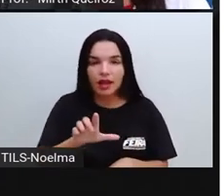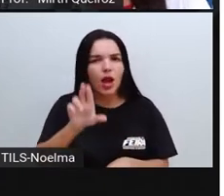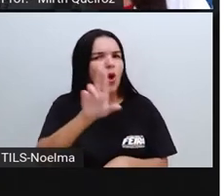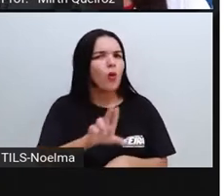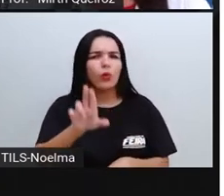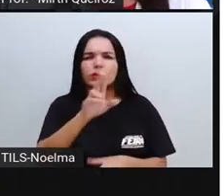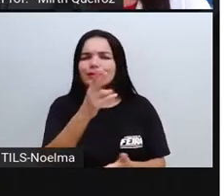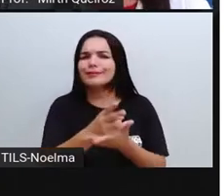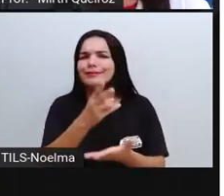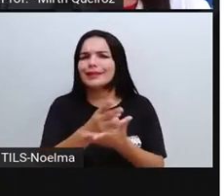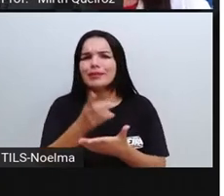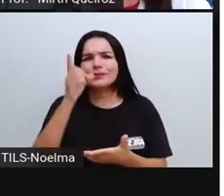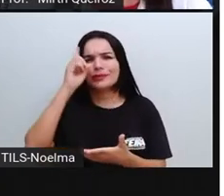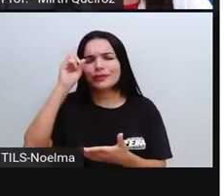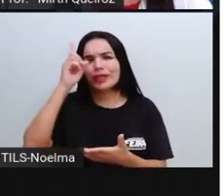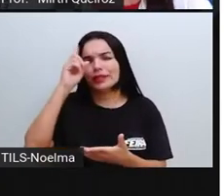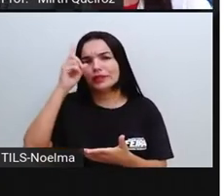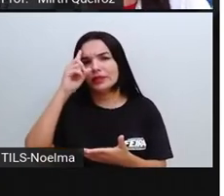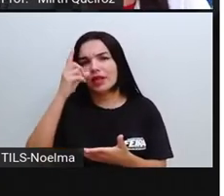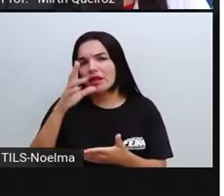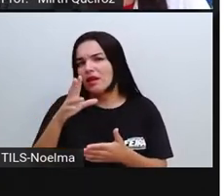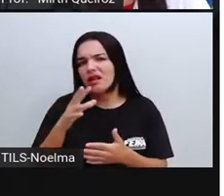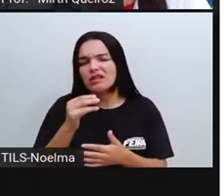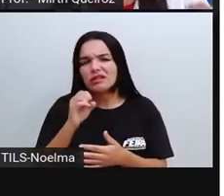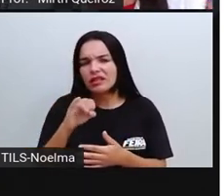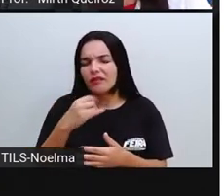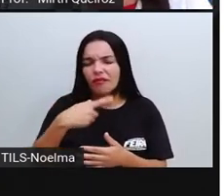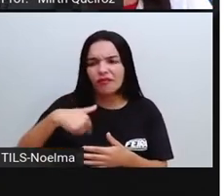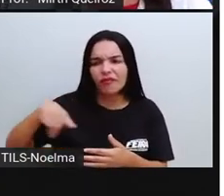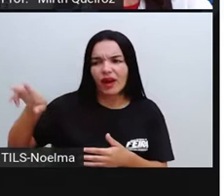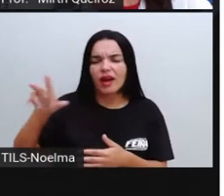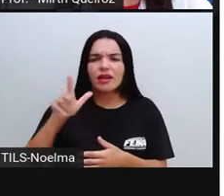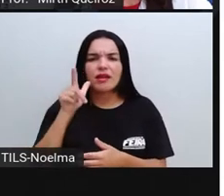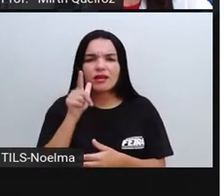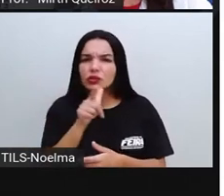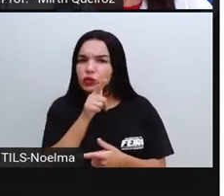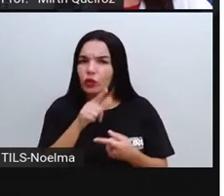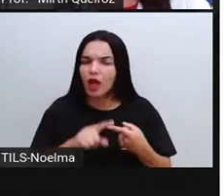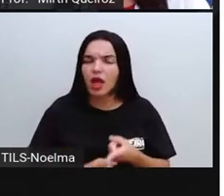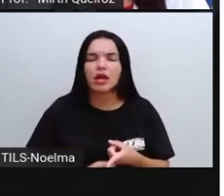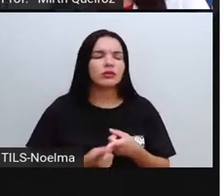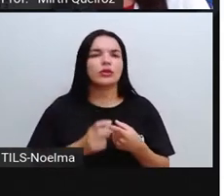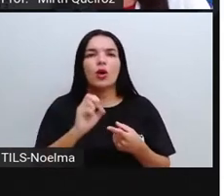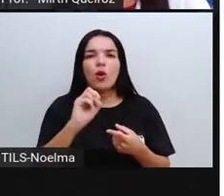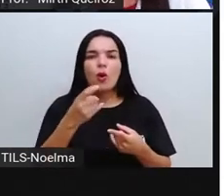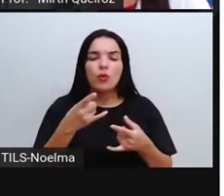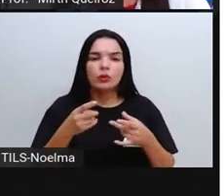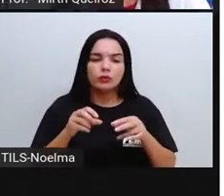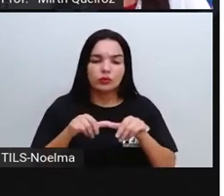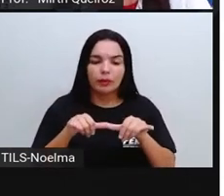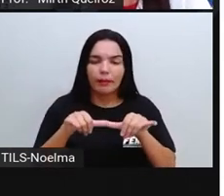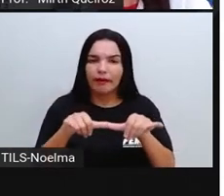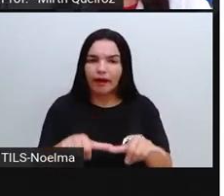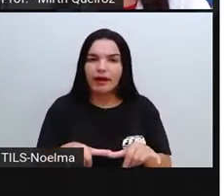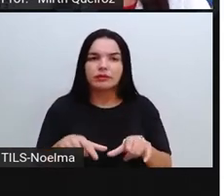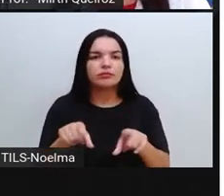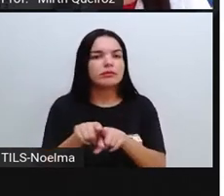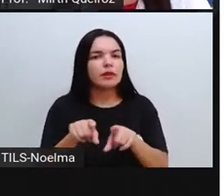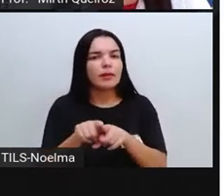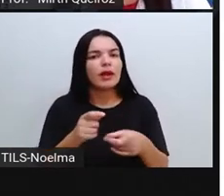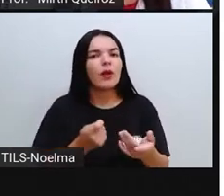dia, em especial quando vocês vão a uma lanchonete, quando vocês vão aí ao supermercado também